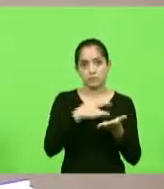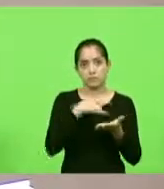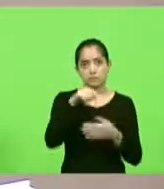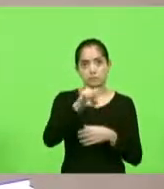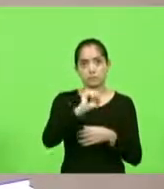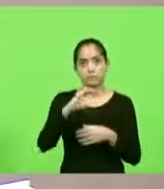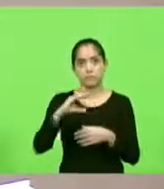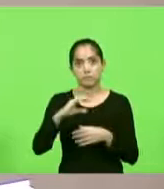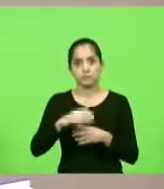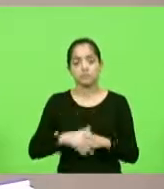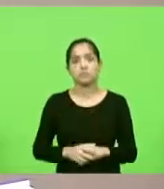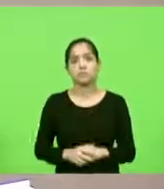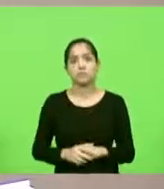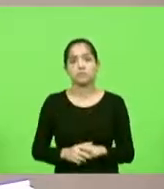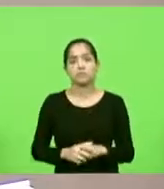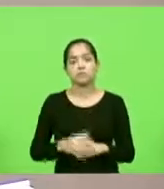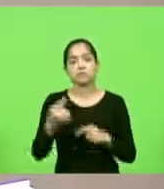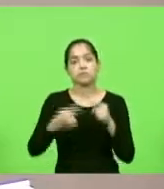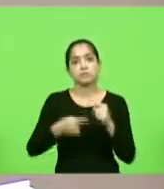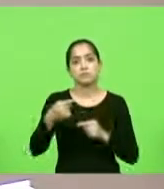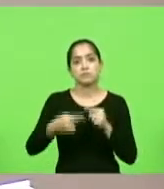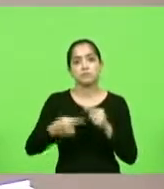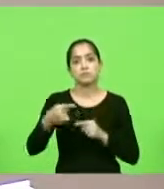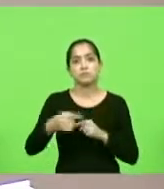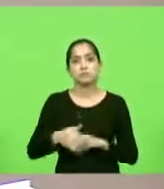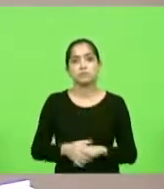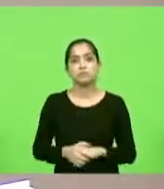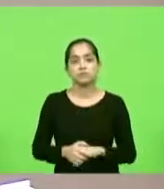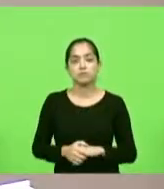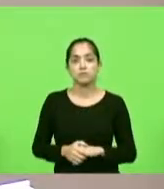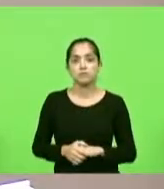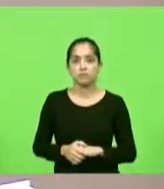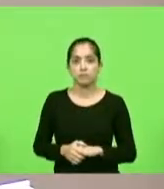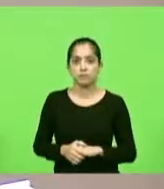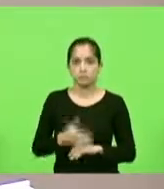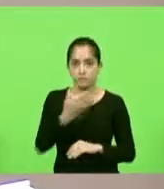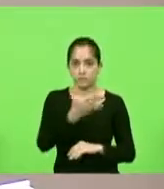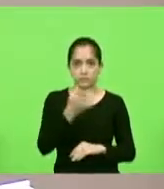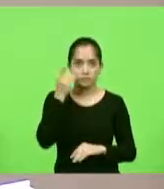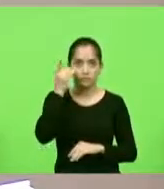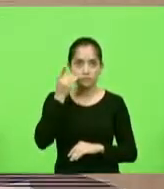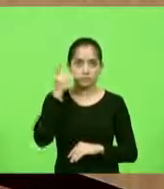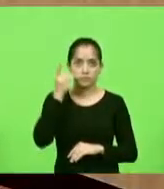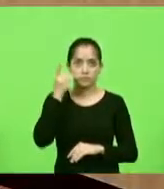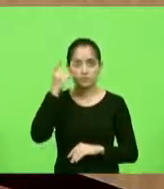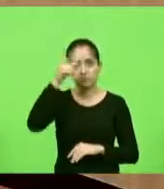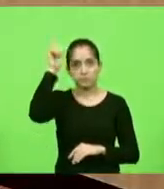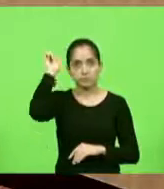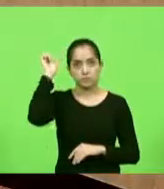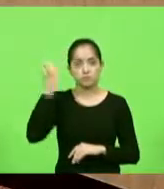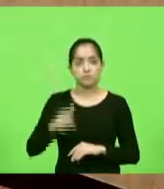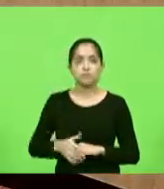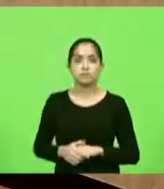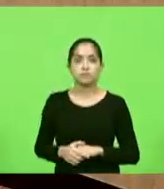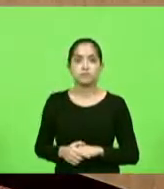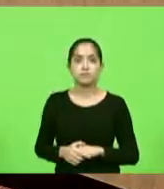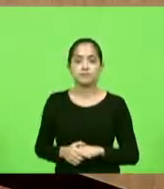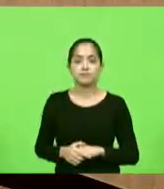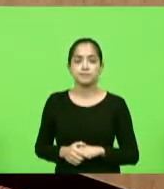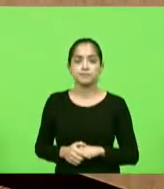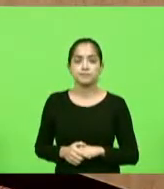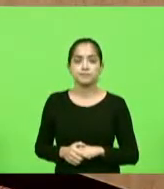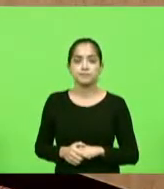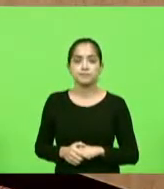Catarina, respectivamente. Em discussão. Presidente. Depois eu. Com a palavra, deputado Sargento Lima, na sequência, deputado Kennedy